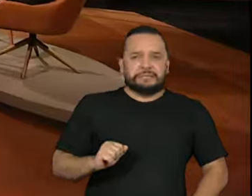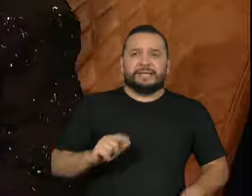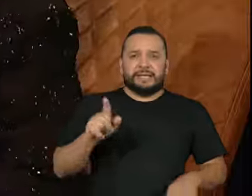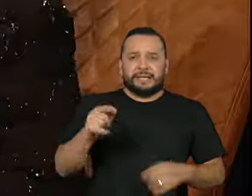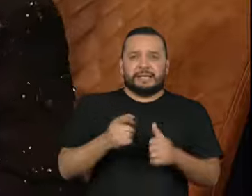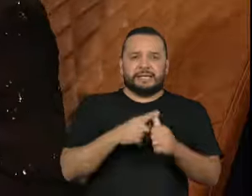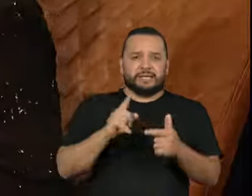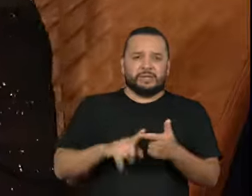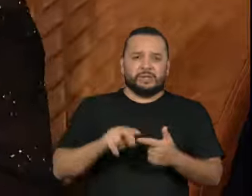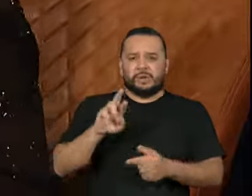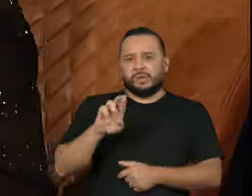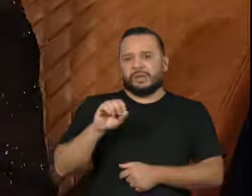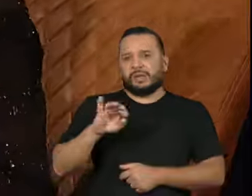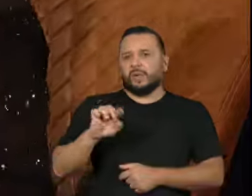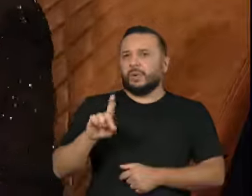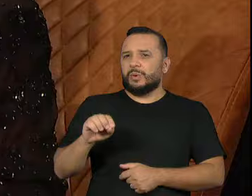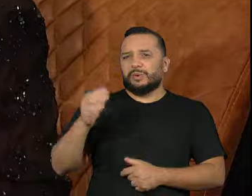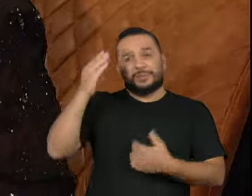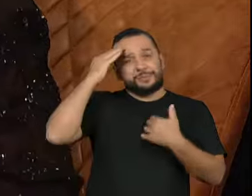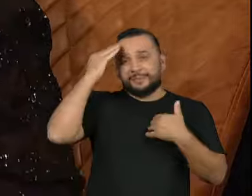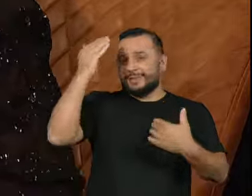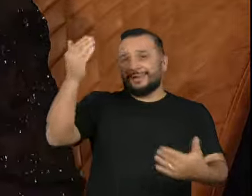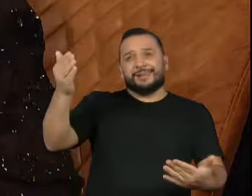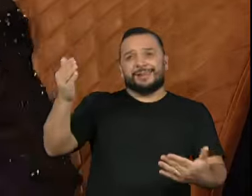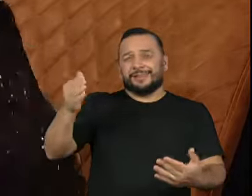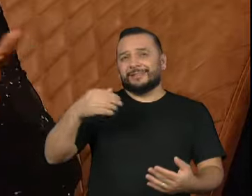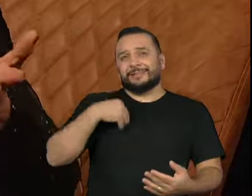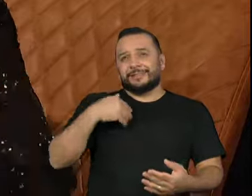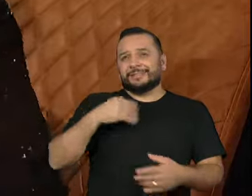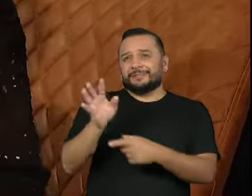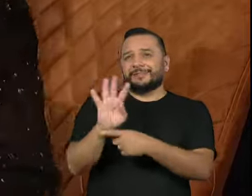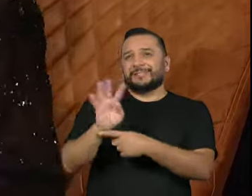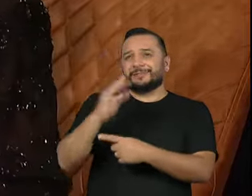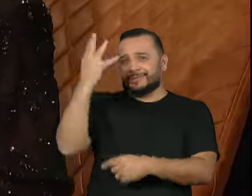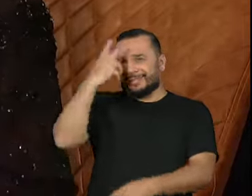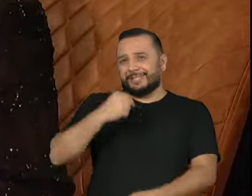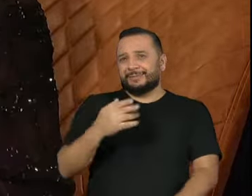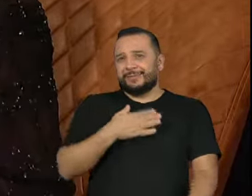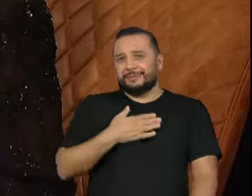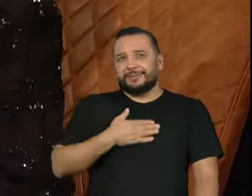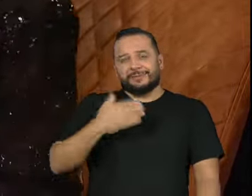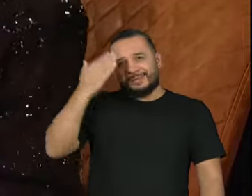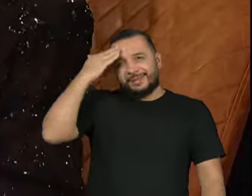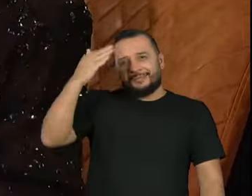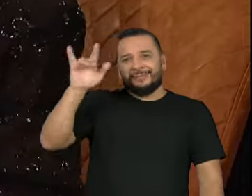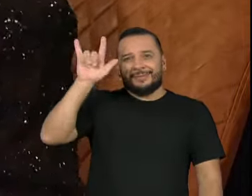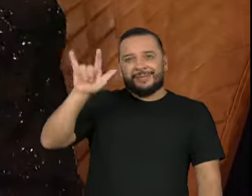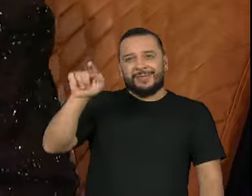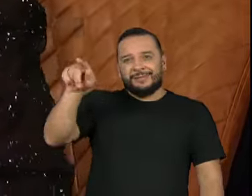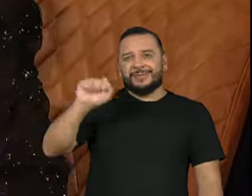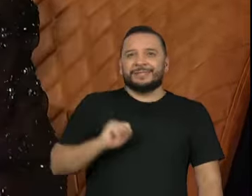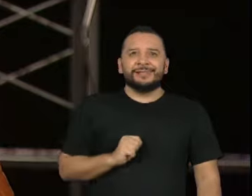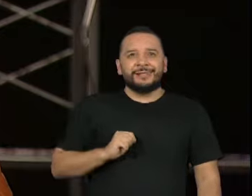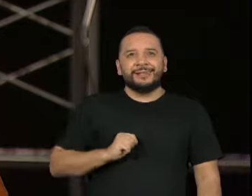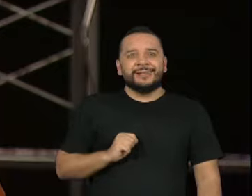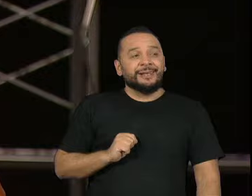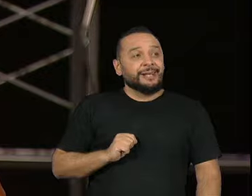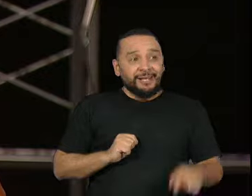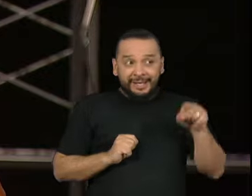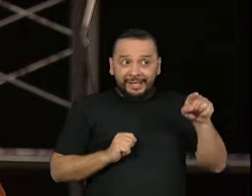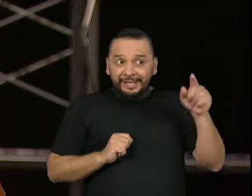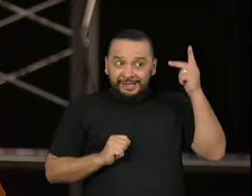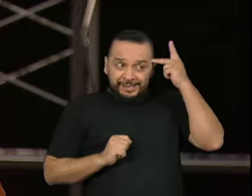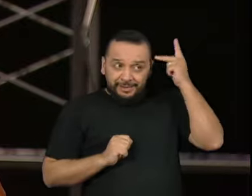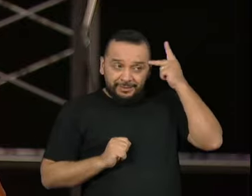né? Obrigada, Menescal, por esse depoimento lindo. Muito obrigada, te amo. Claudete, em São Paulo, você